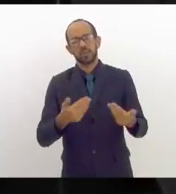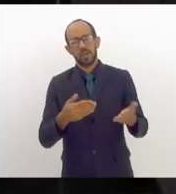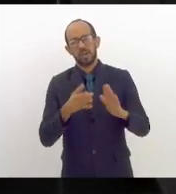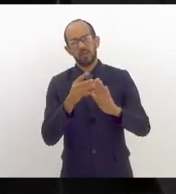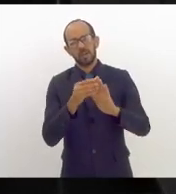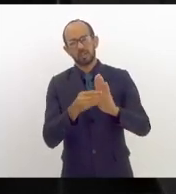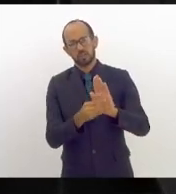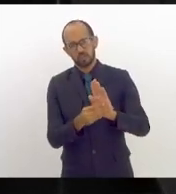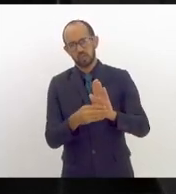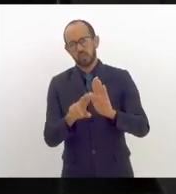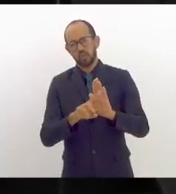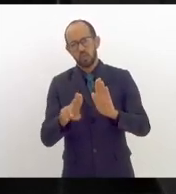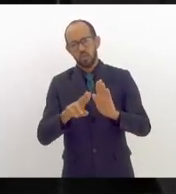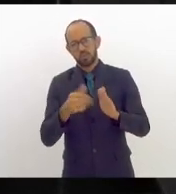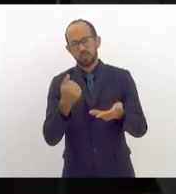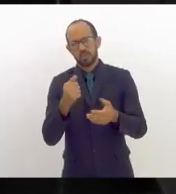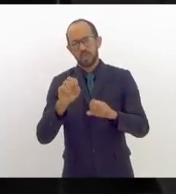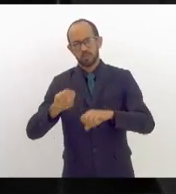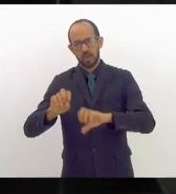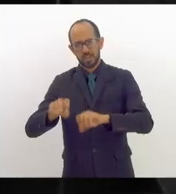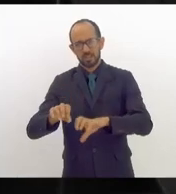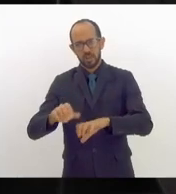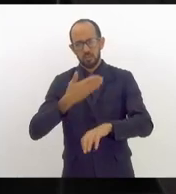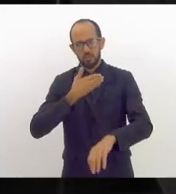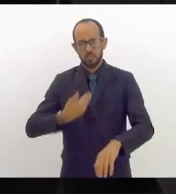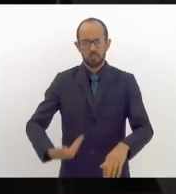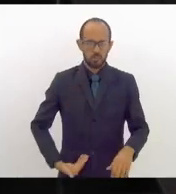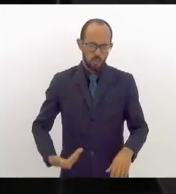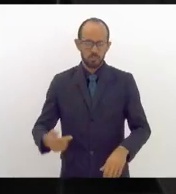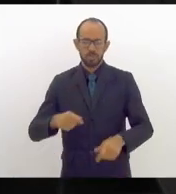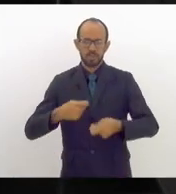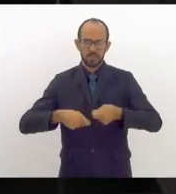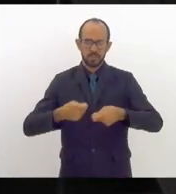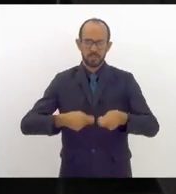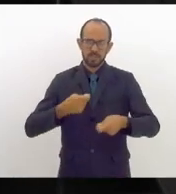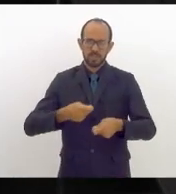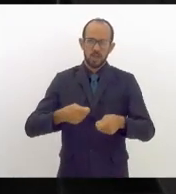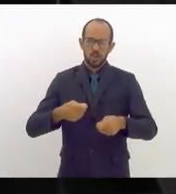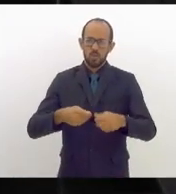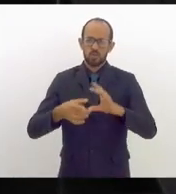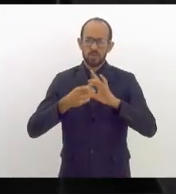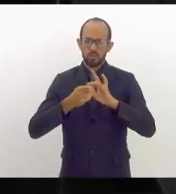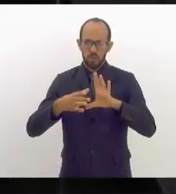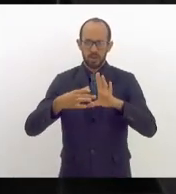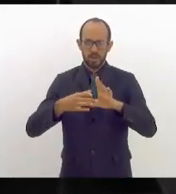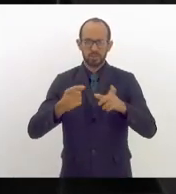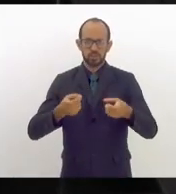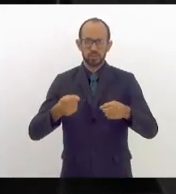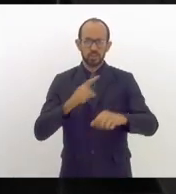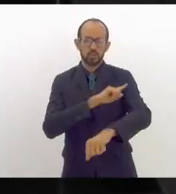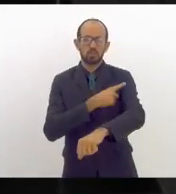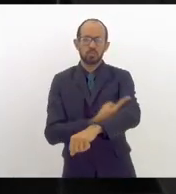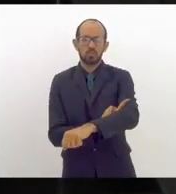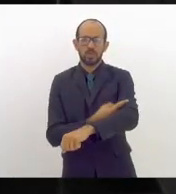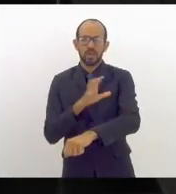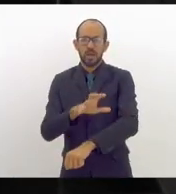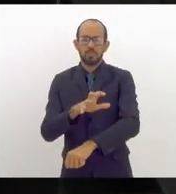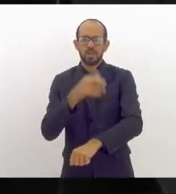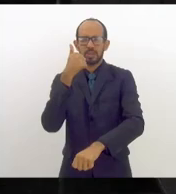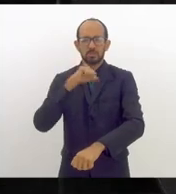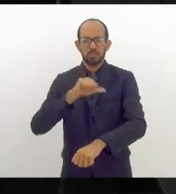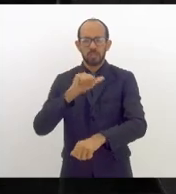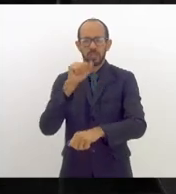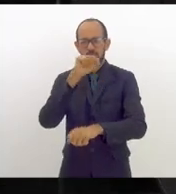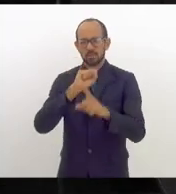em nome da educação pública em nome da gestão democrática em nome do empoderamento cada vez maior e necessário das mulheres na sociedade